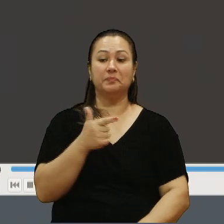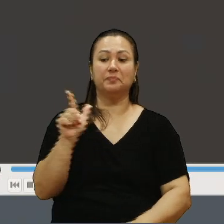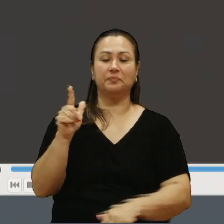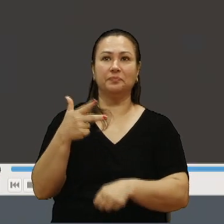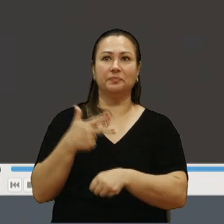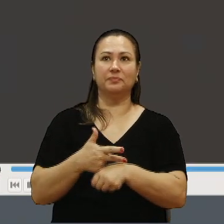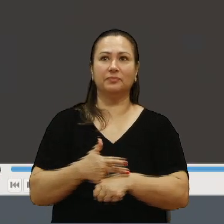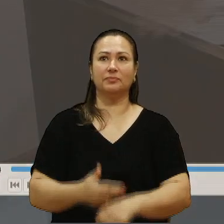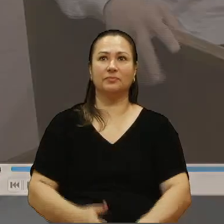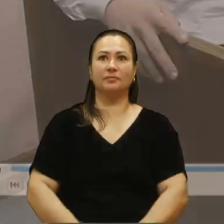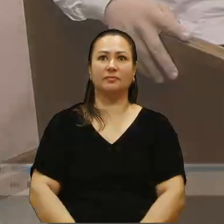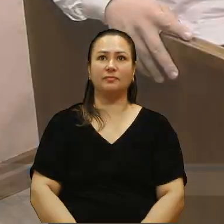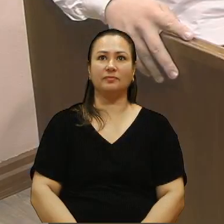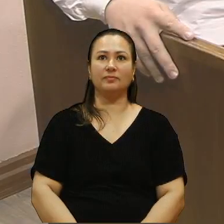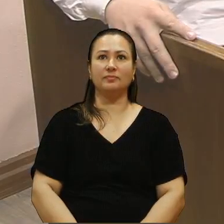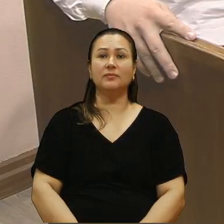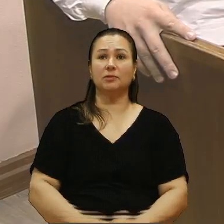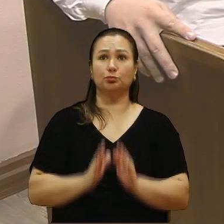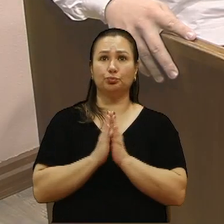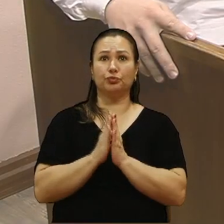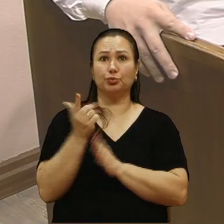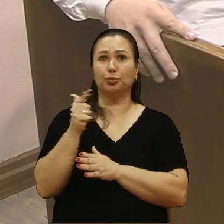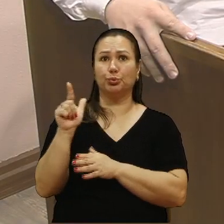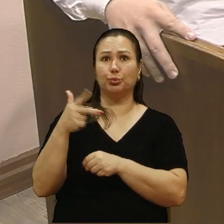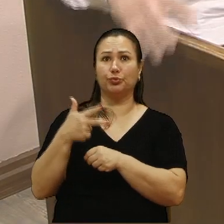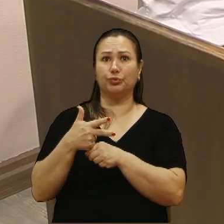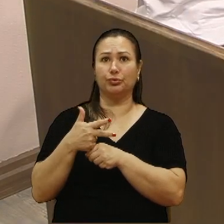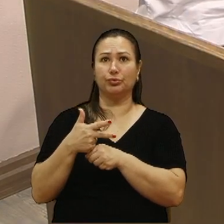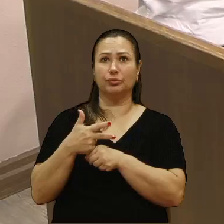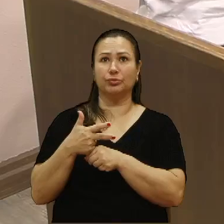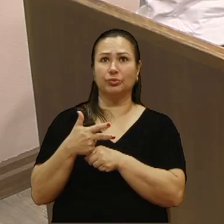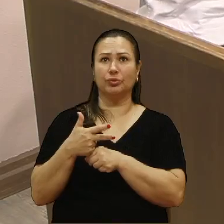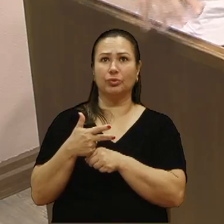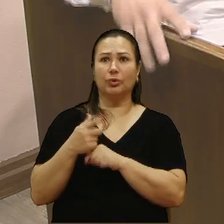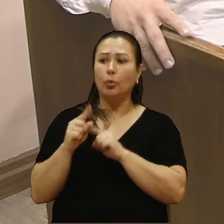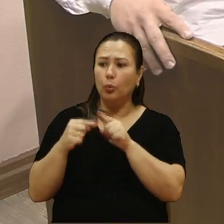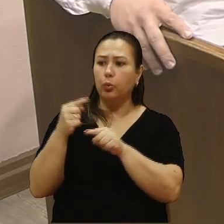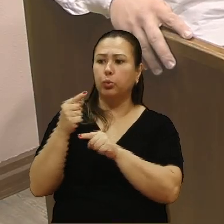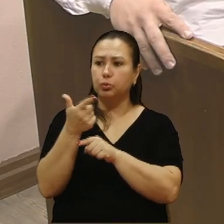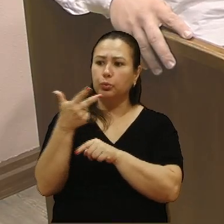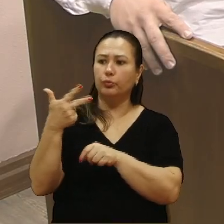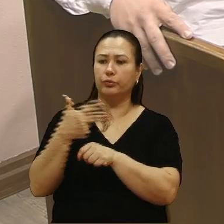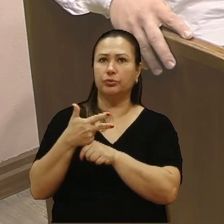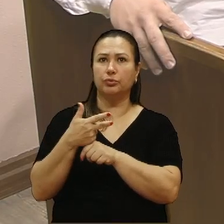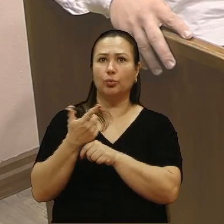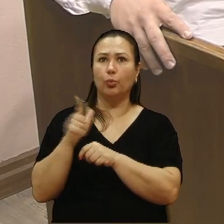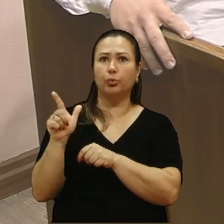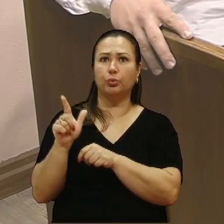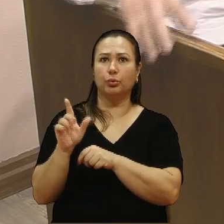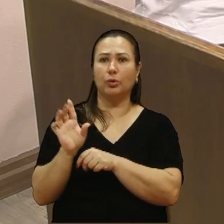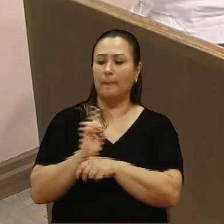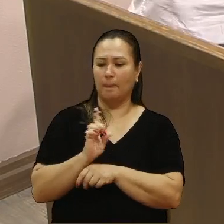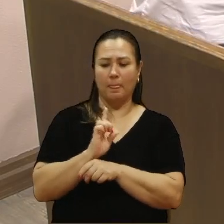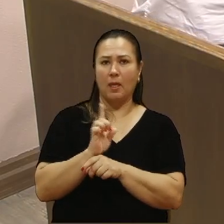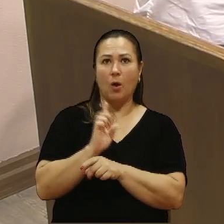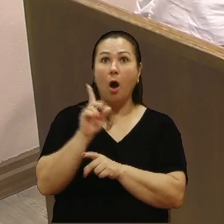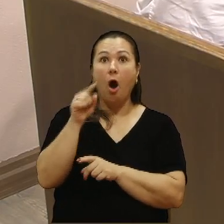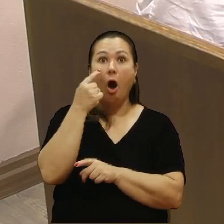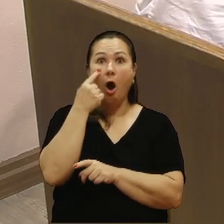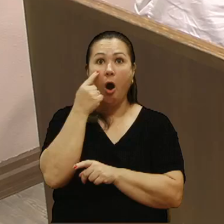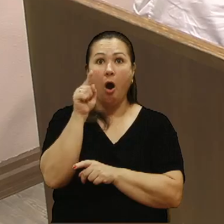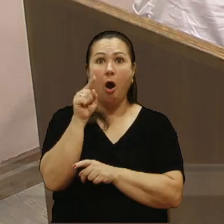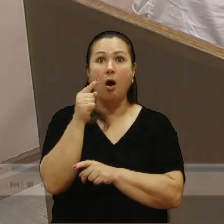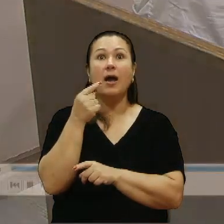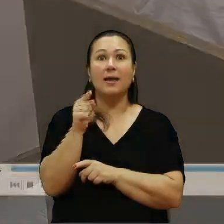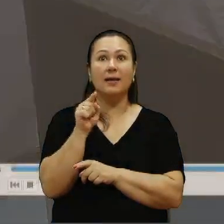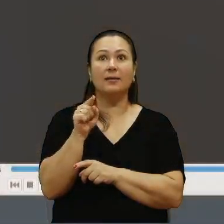O outro vídeo do Peninha, por gentileza. O outro vídeo. No outro vídeo. Não, que ele fala... Aí, ó. Que ele fala...